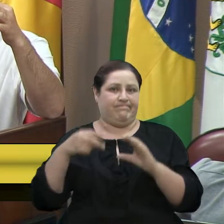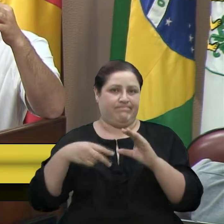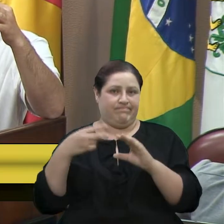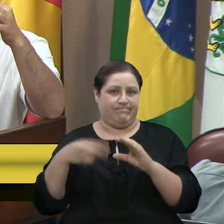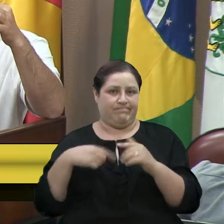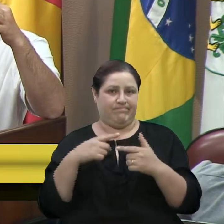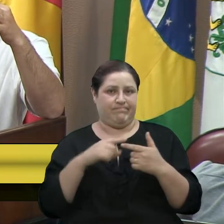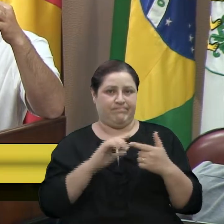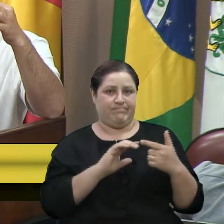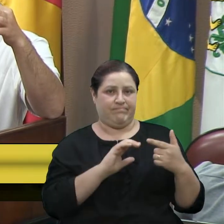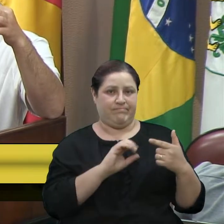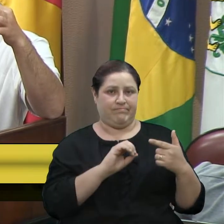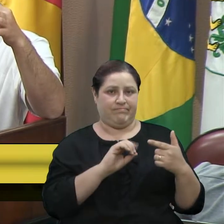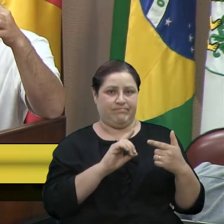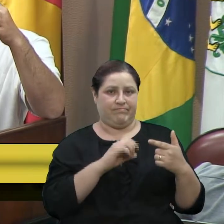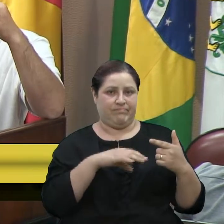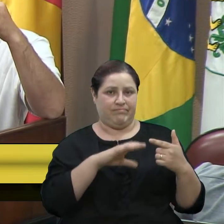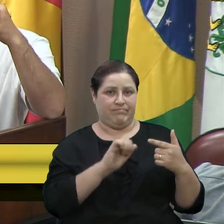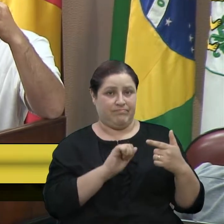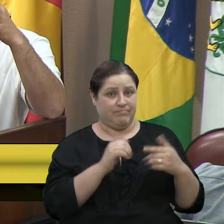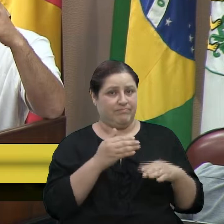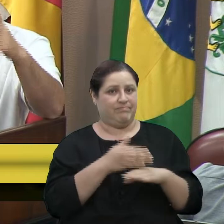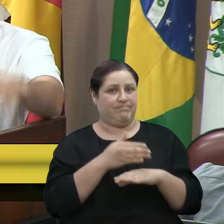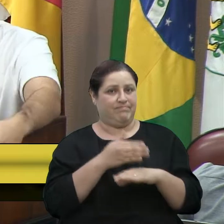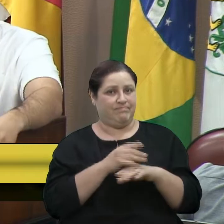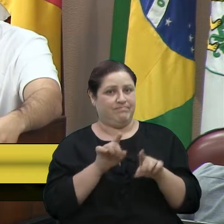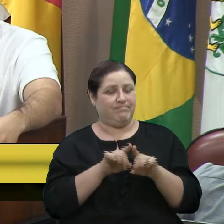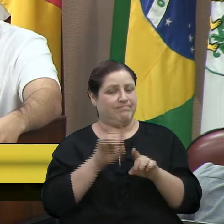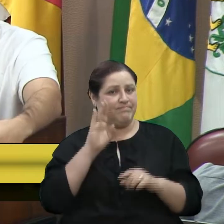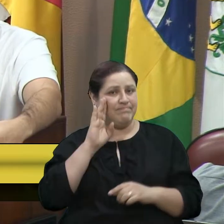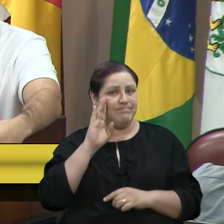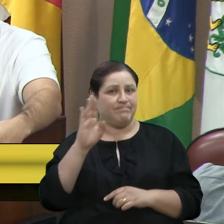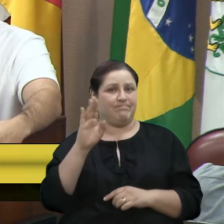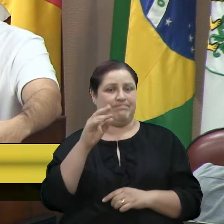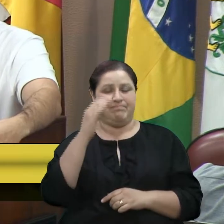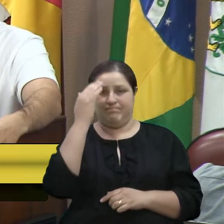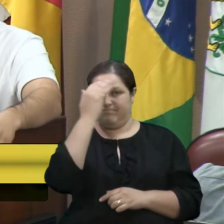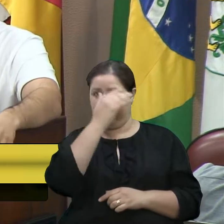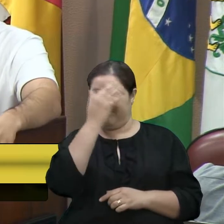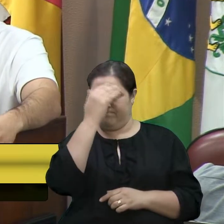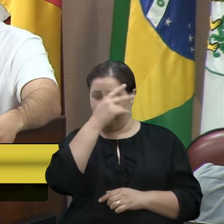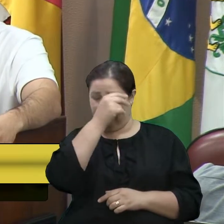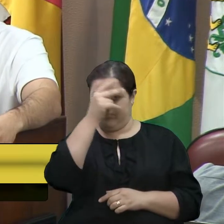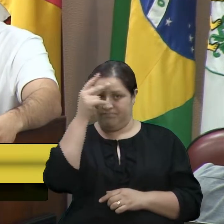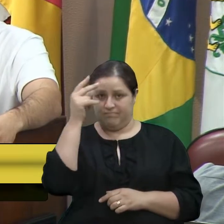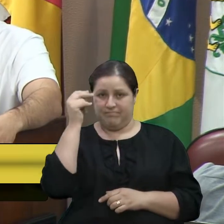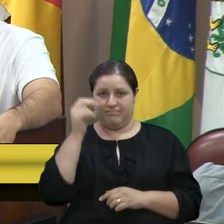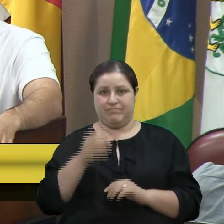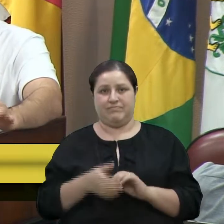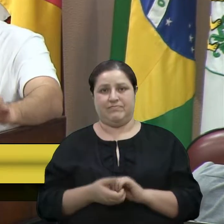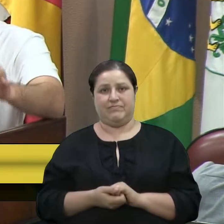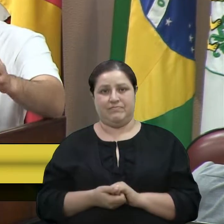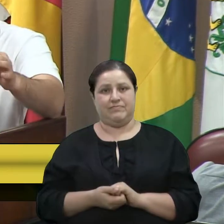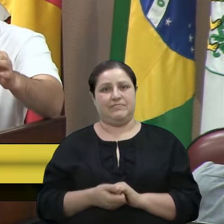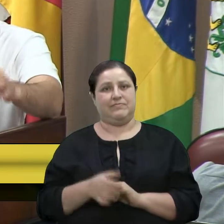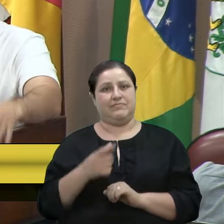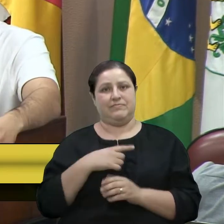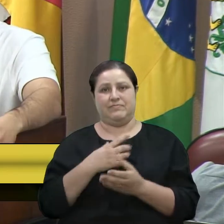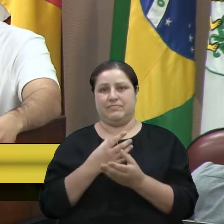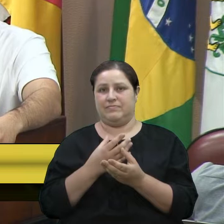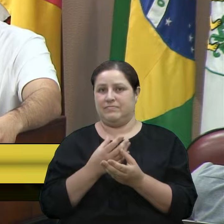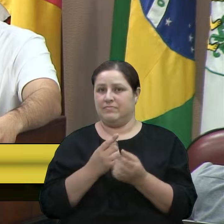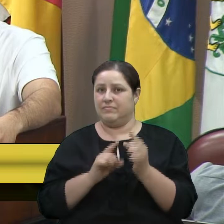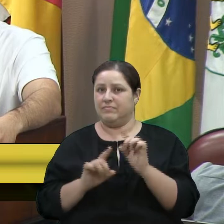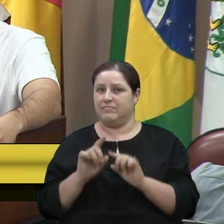Vereadores, está envolvida e, principalmente, o prefeito Adiló. Alguma coisa tem que ser